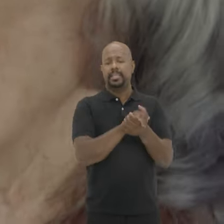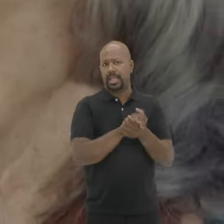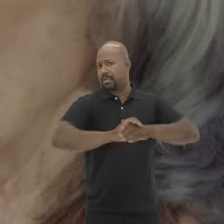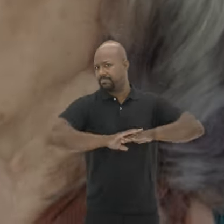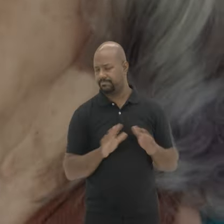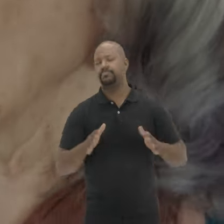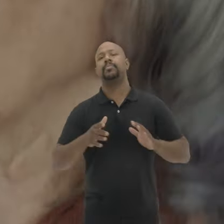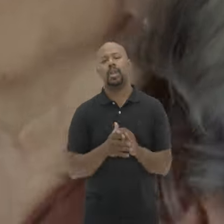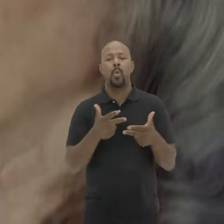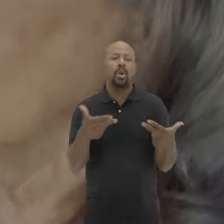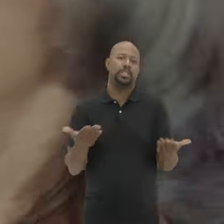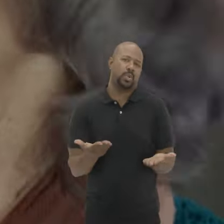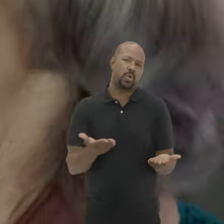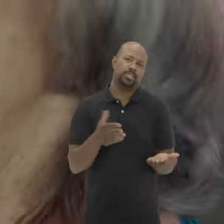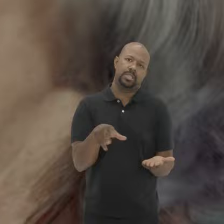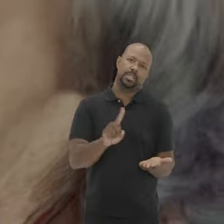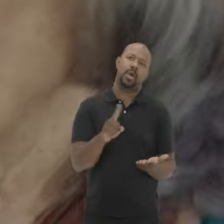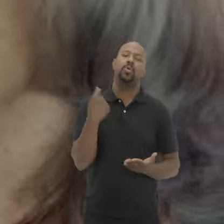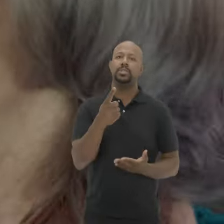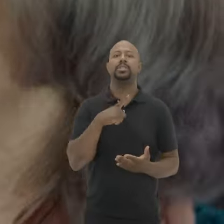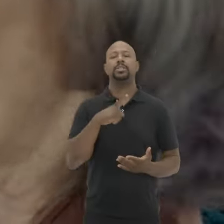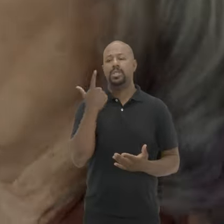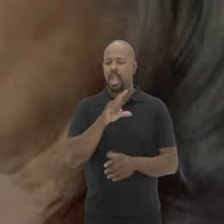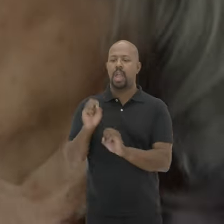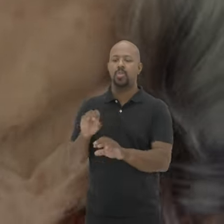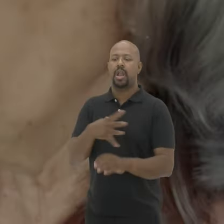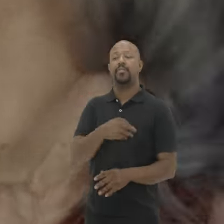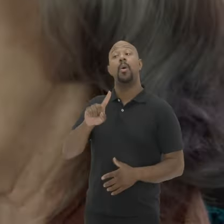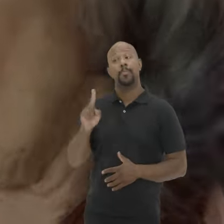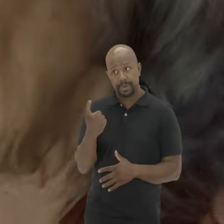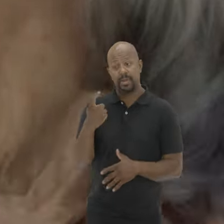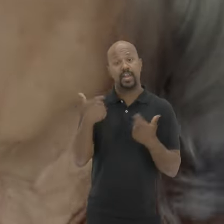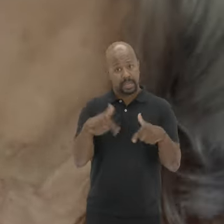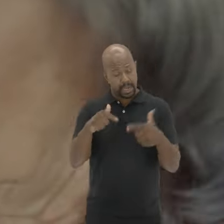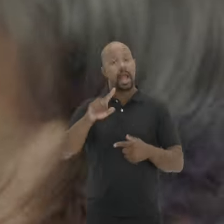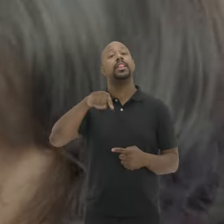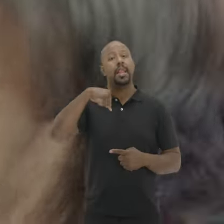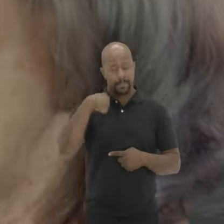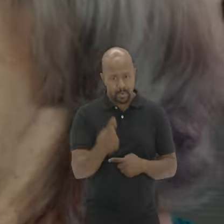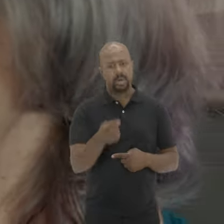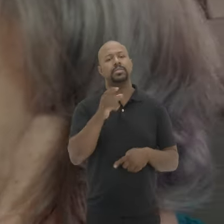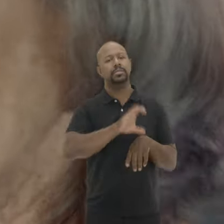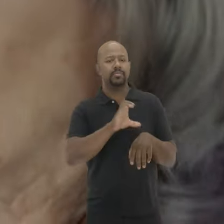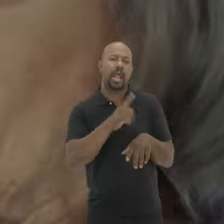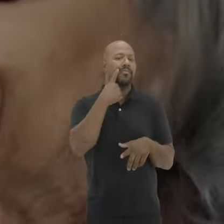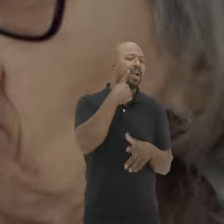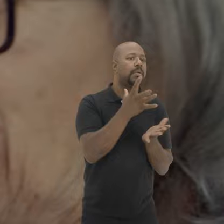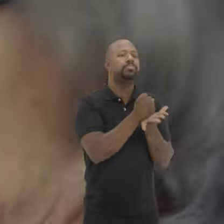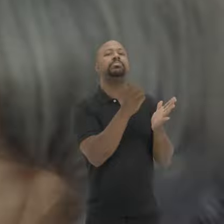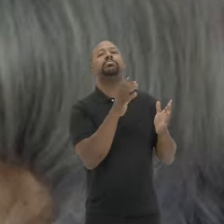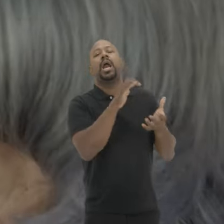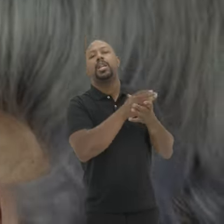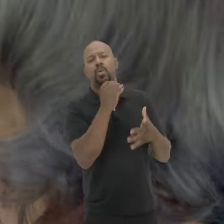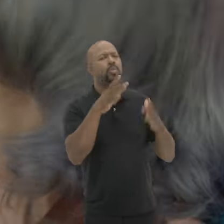Eram preparadas para casar, né? Coisa que hoje não, hoje a gente educa os filhos, ó, primeiro tu vai trabalhar e ter, claro, os teus recursos para não depender do marido,